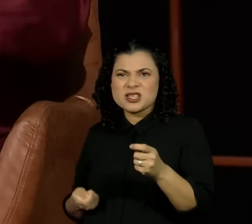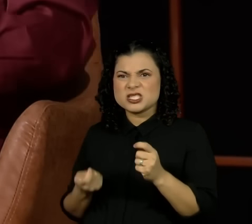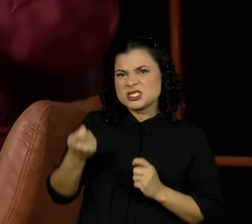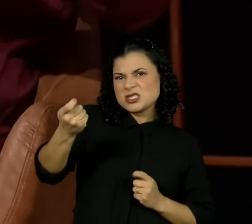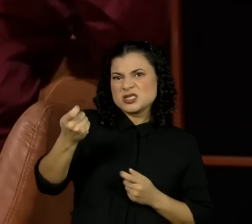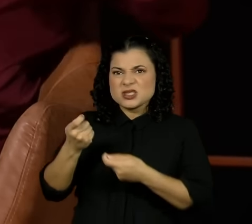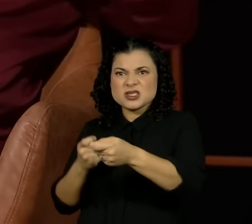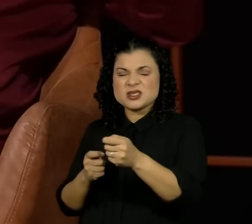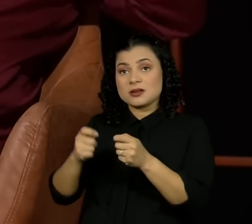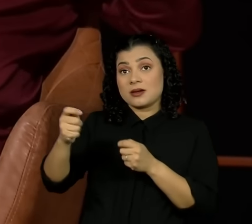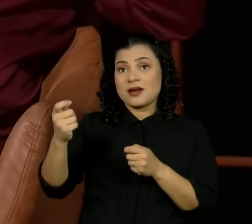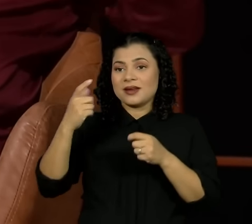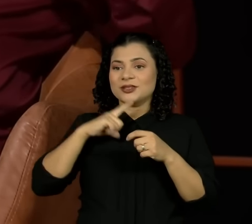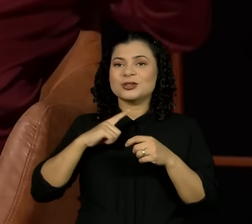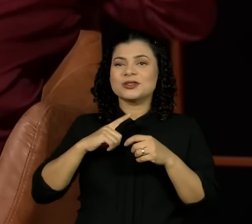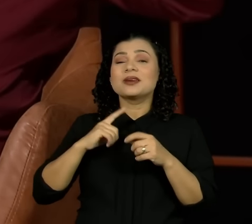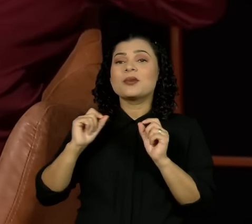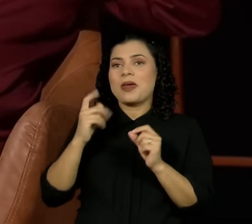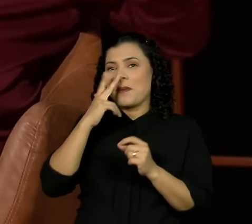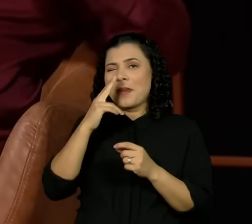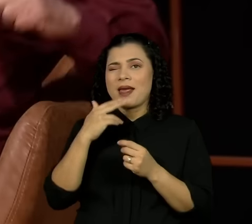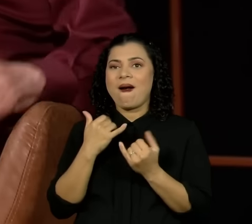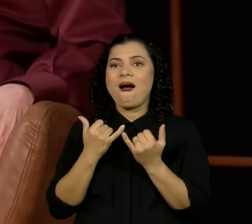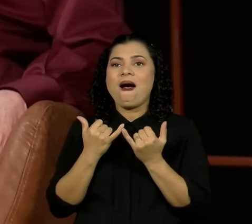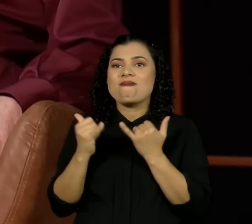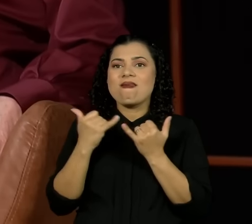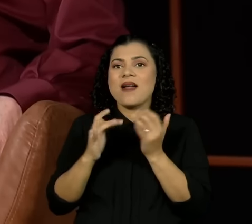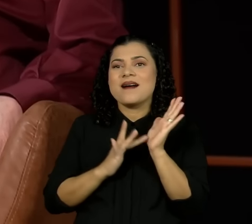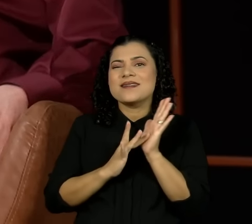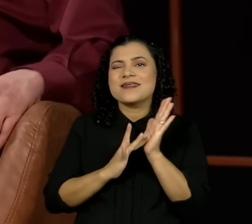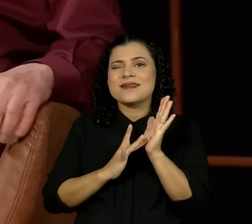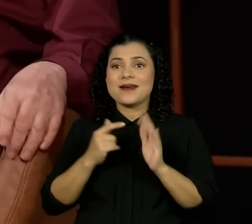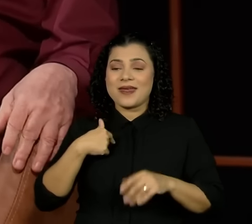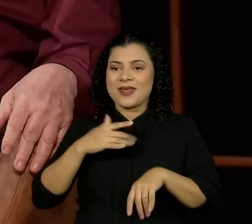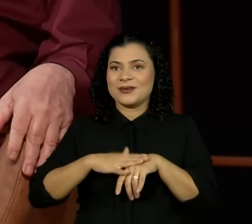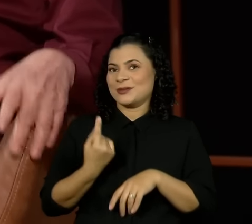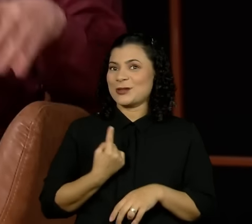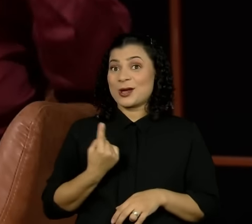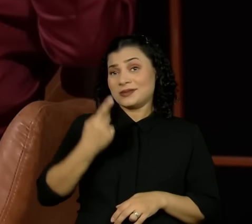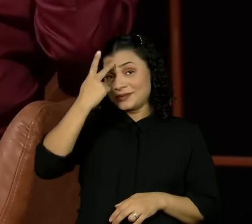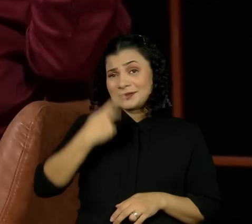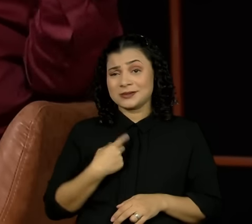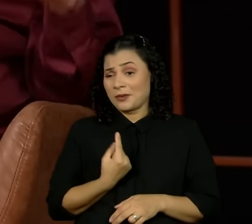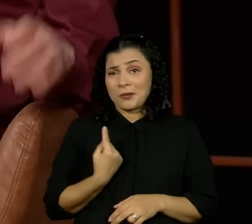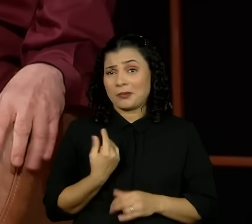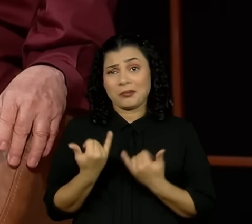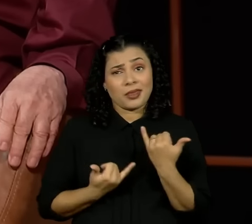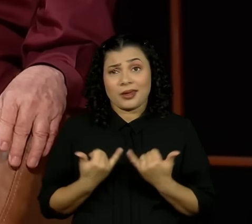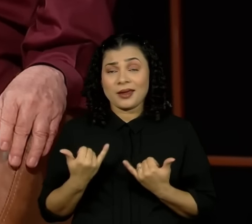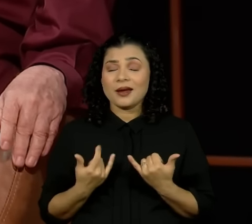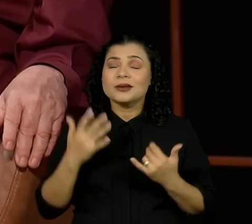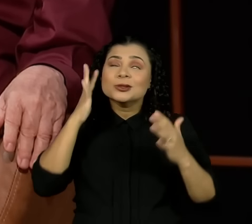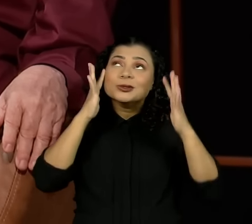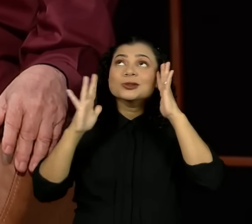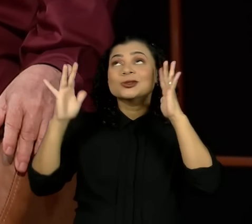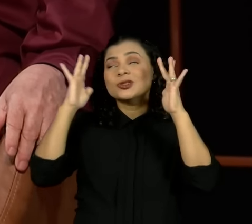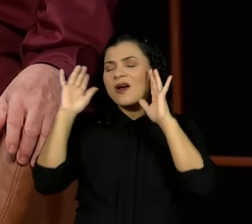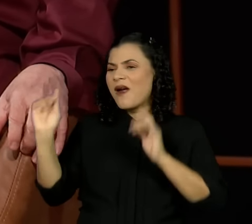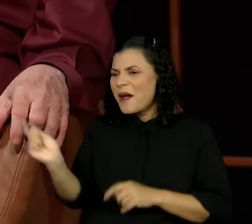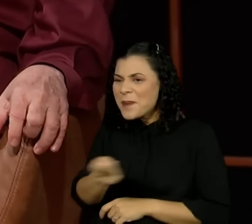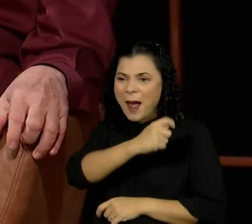gado, ou lutando de escaramuche comigo mesmo. E aquilo tudo eu vivi no sonho. Talvez por